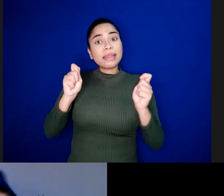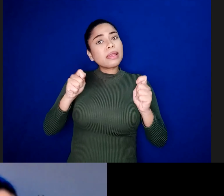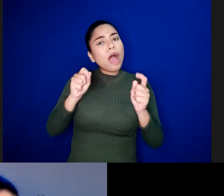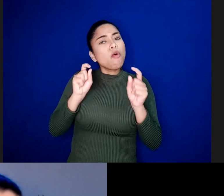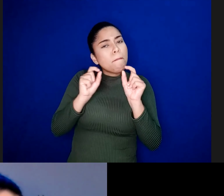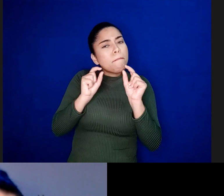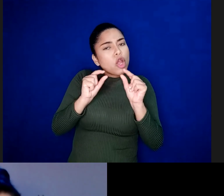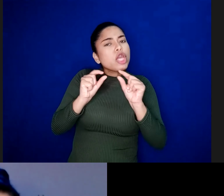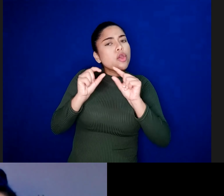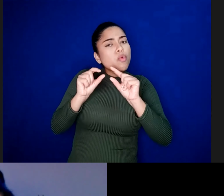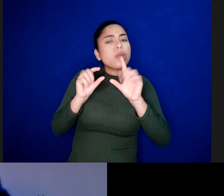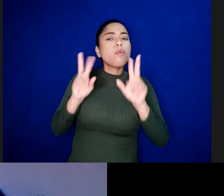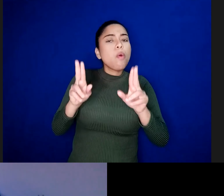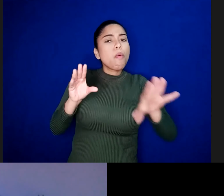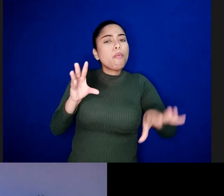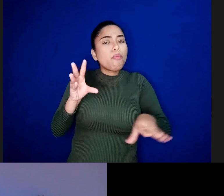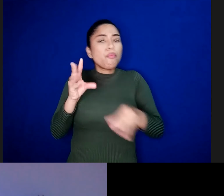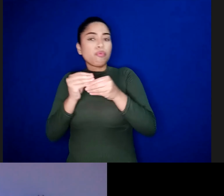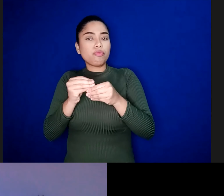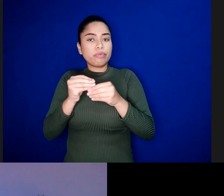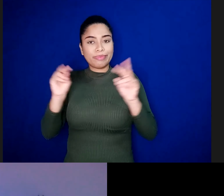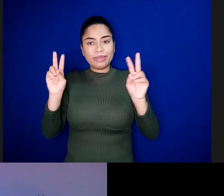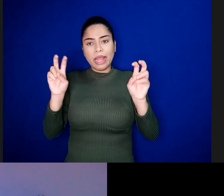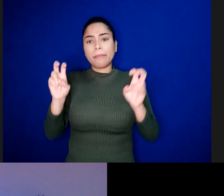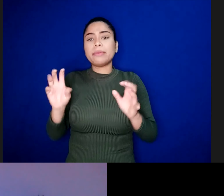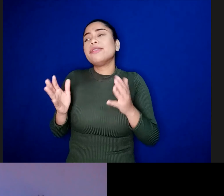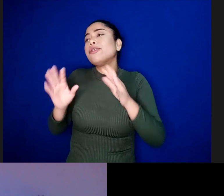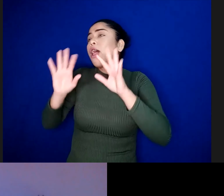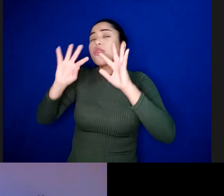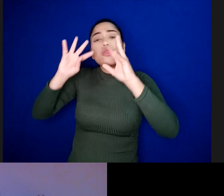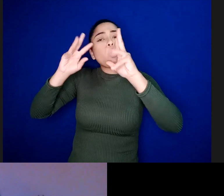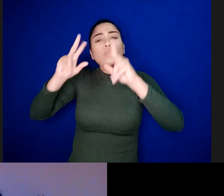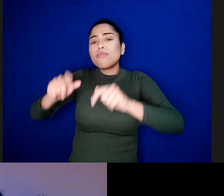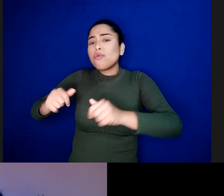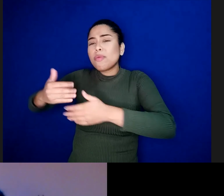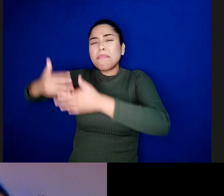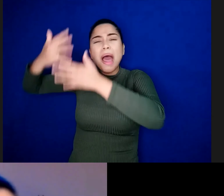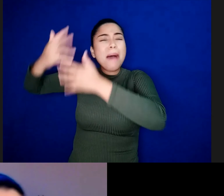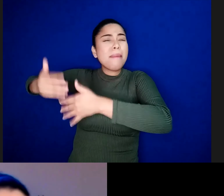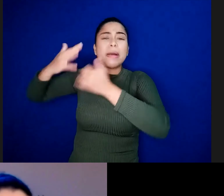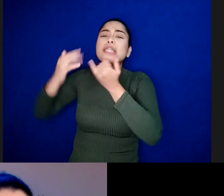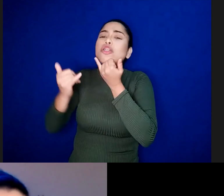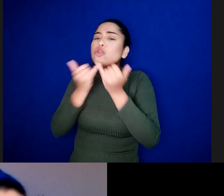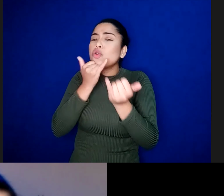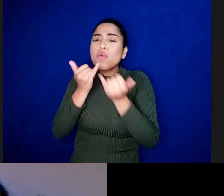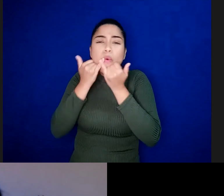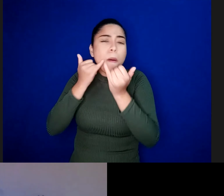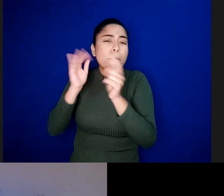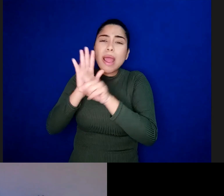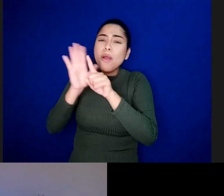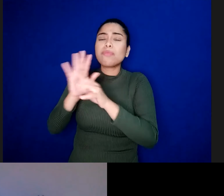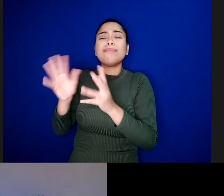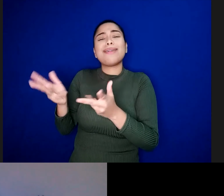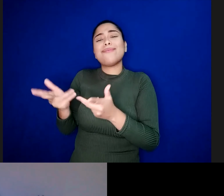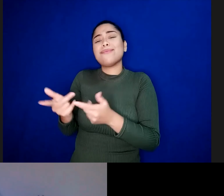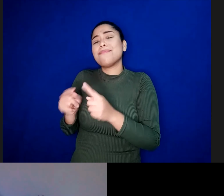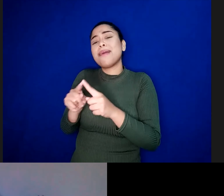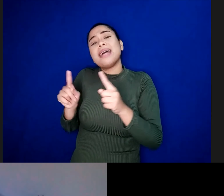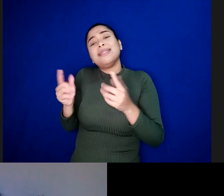pouco dessas perguntas aqui também viu gente desculpem toda galera que mandou aqui mensagem perguntando um monte de coisa que maravilhoso mas aí